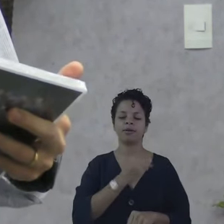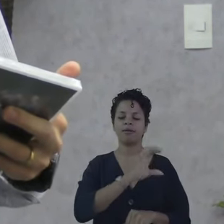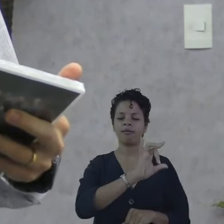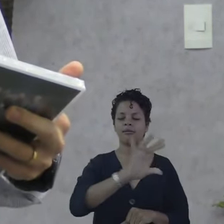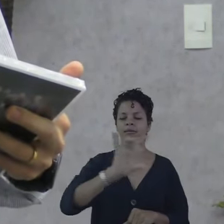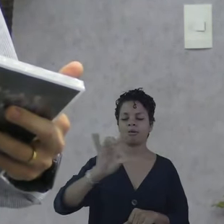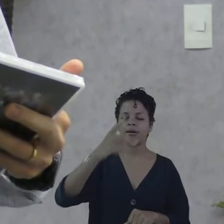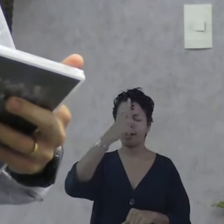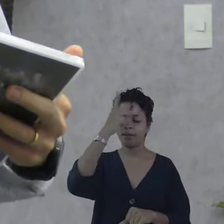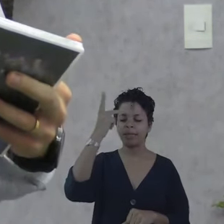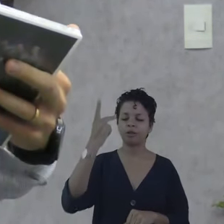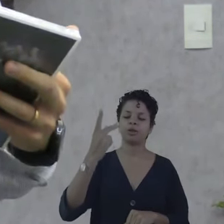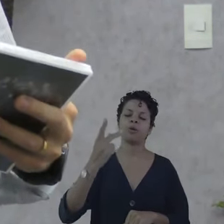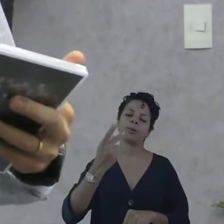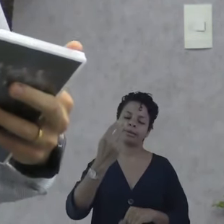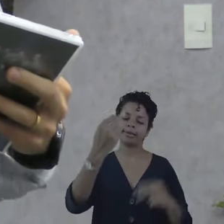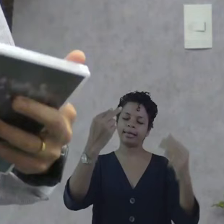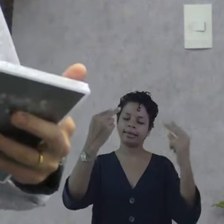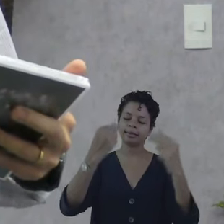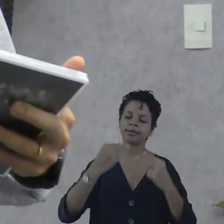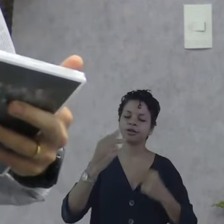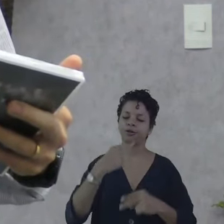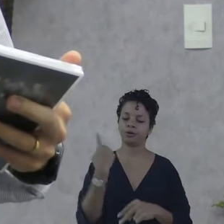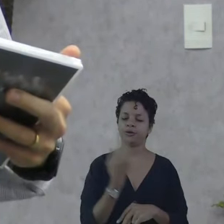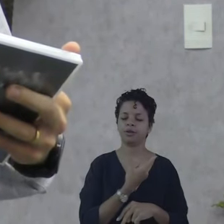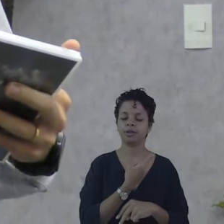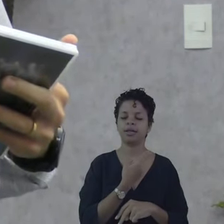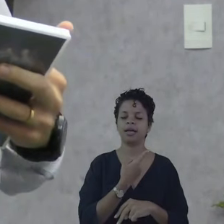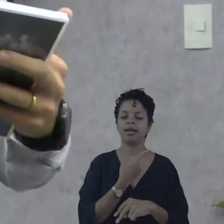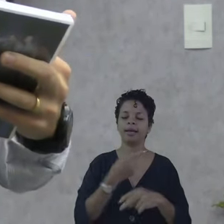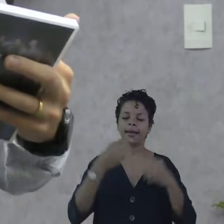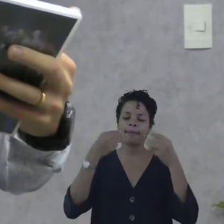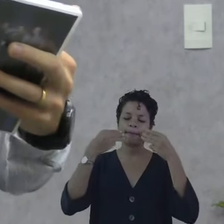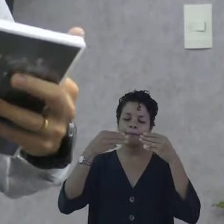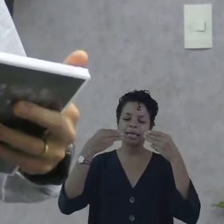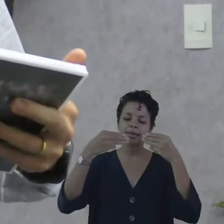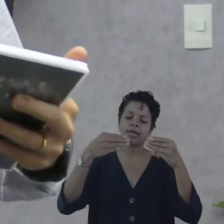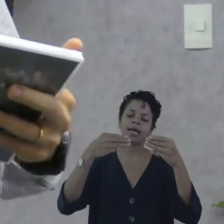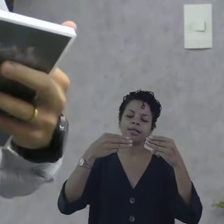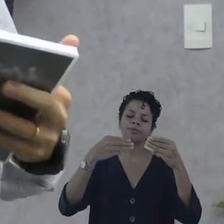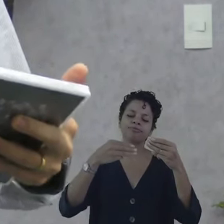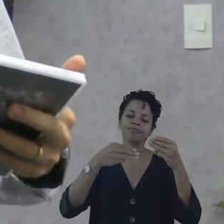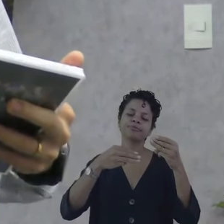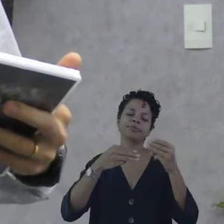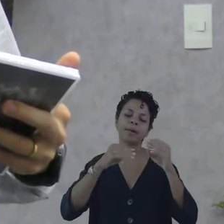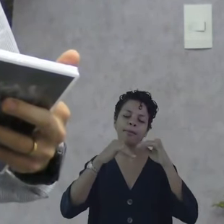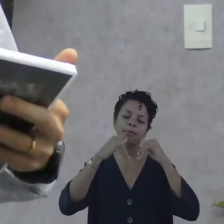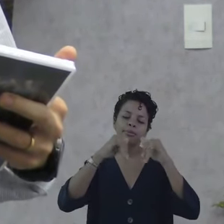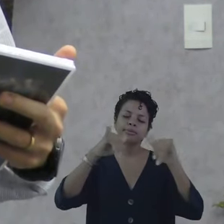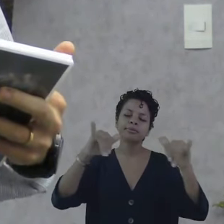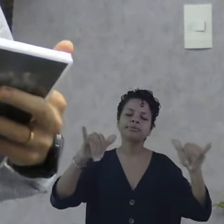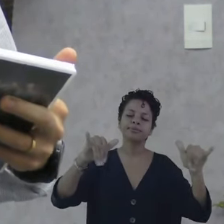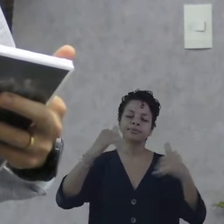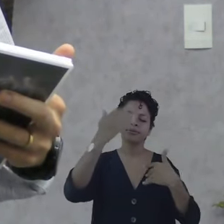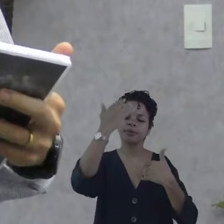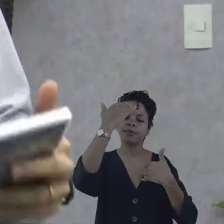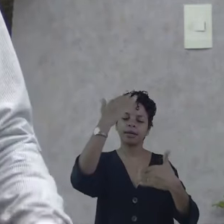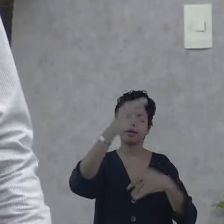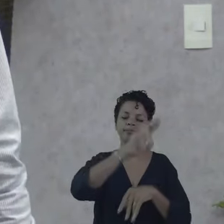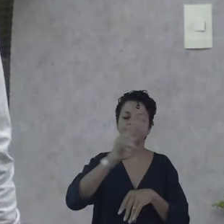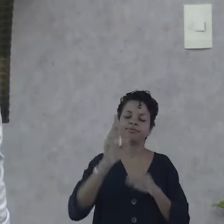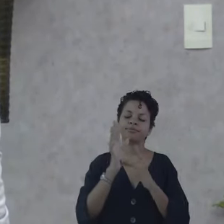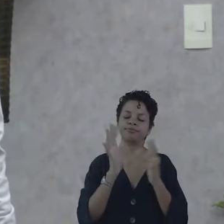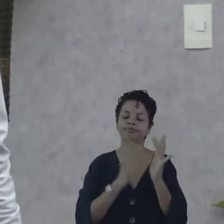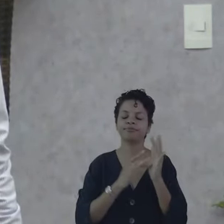que mais uma vez possamos levar, enviar a tua mensagem e também abreviar a tua tão esperada volta. Nós te agradecemos em